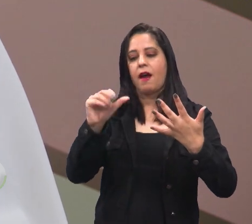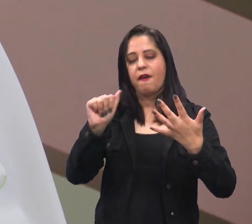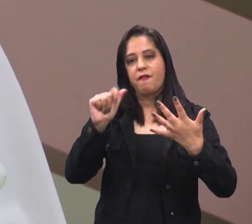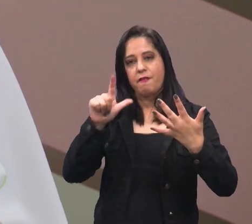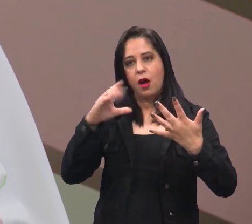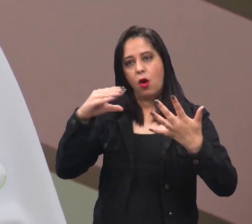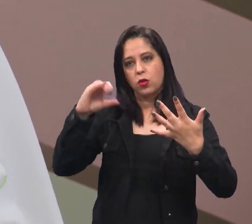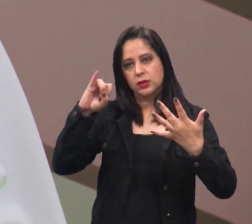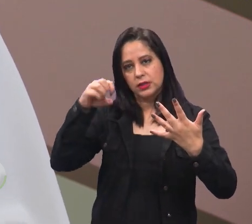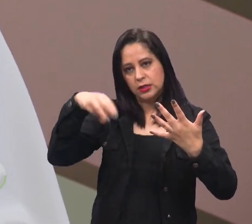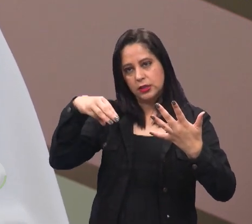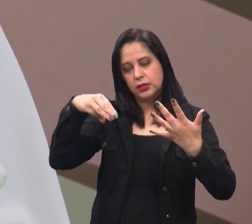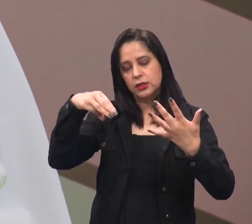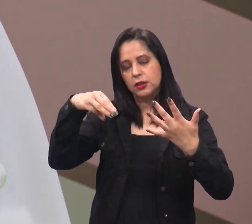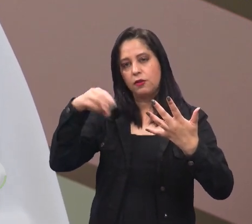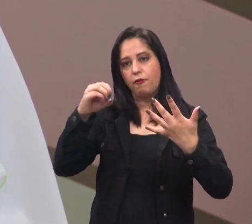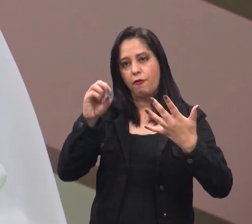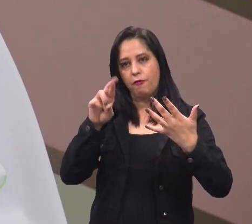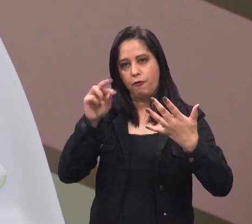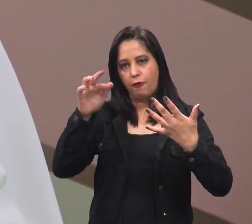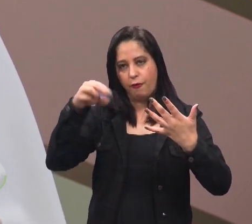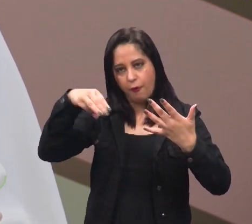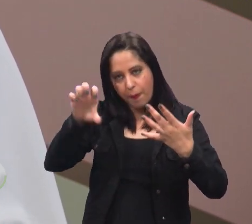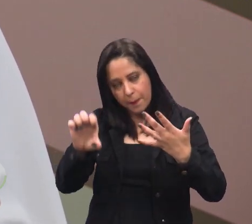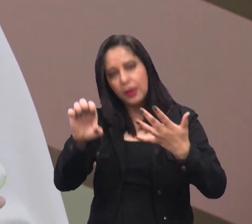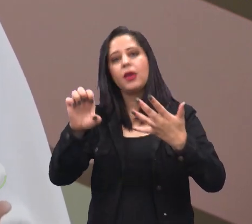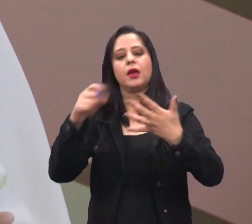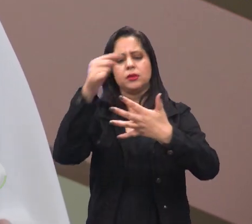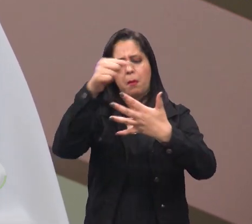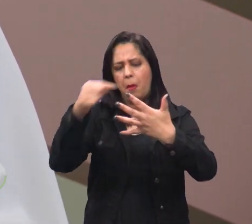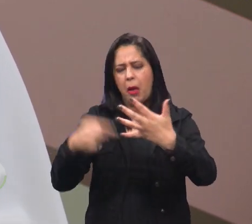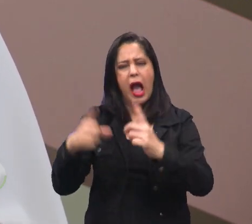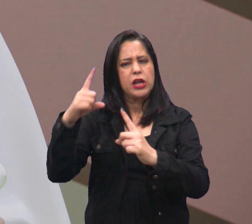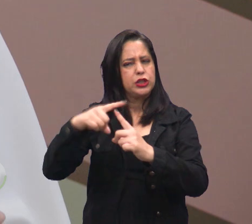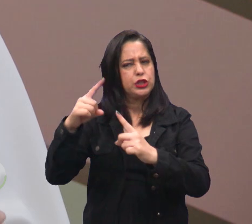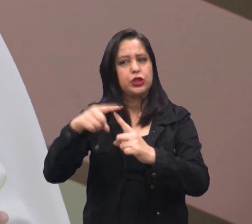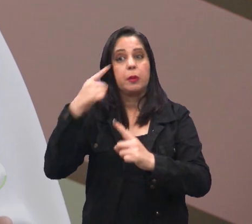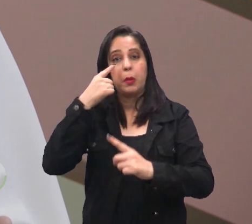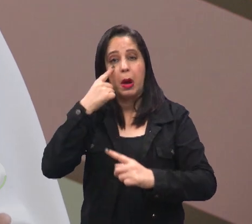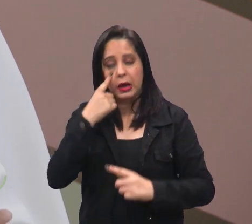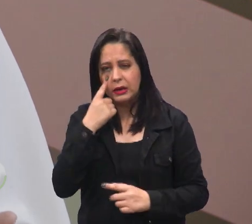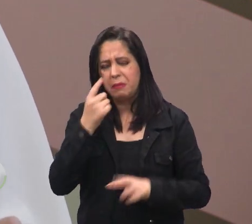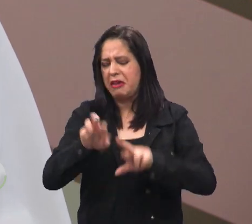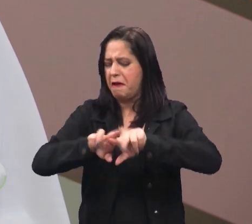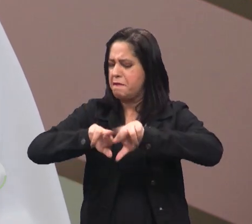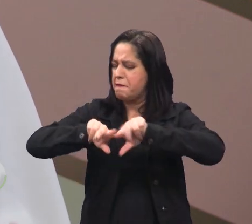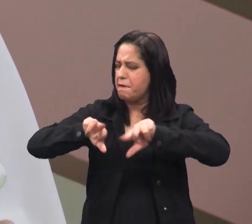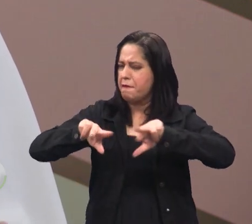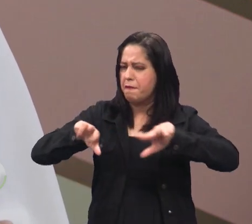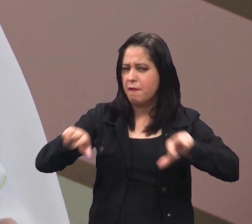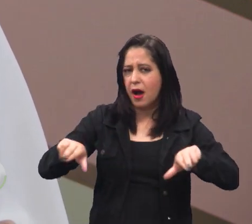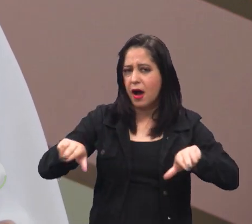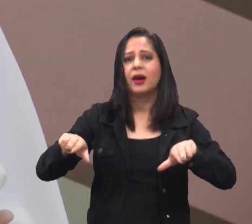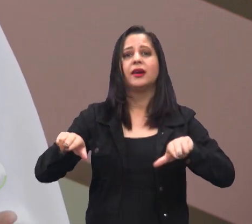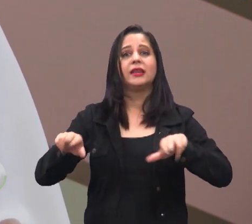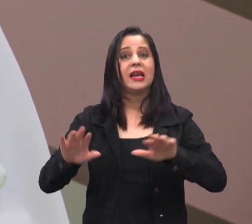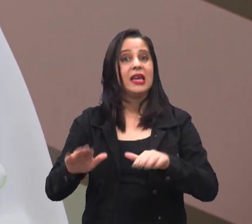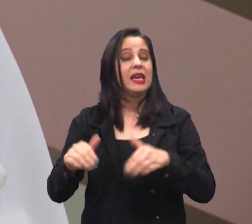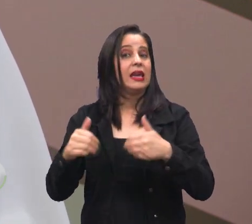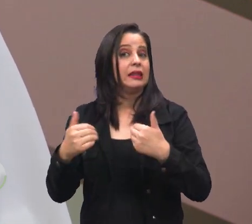anemia hereditária. Então, existem anemias hereditárias, existe anemia por deficiência de vitaminas e de ferro, existe